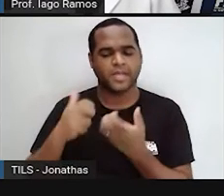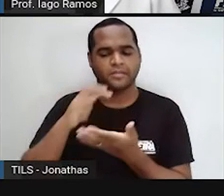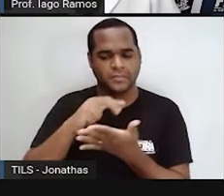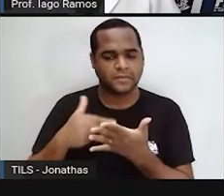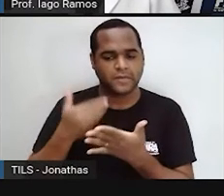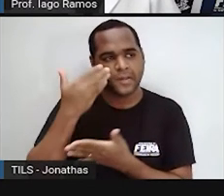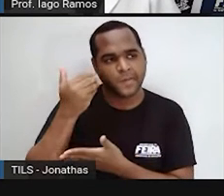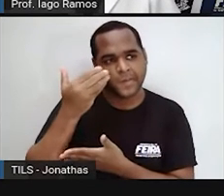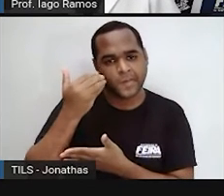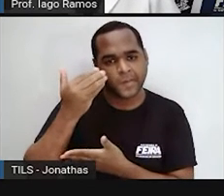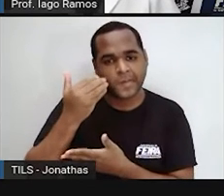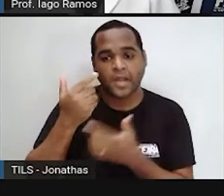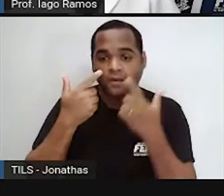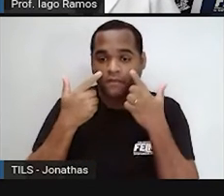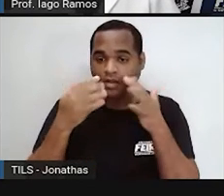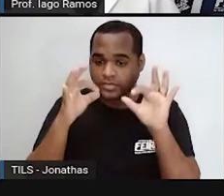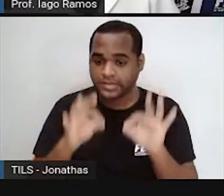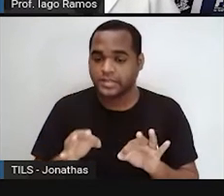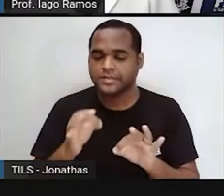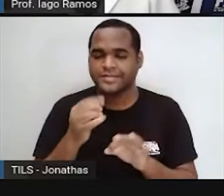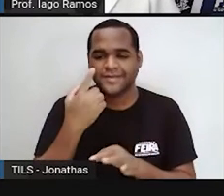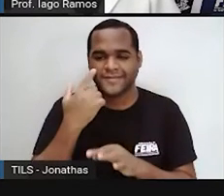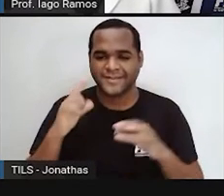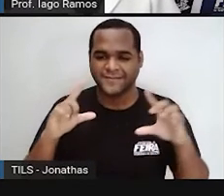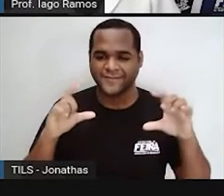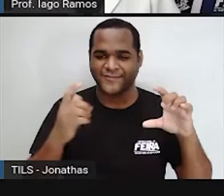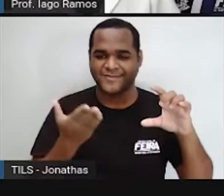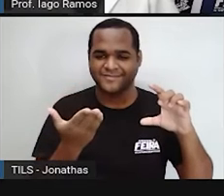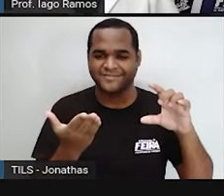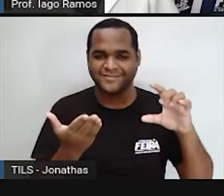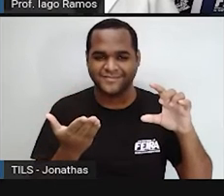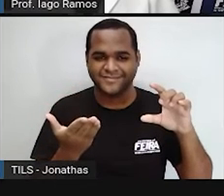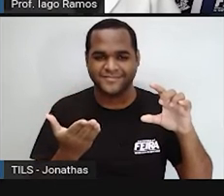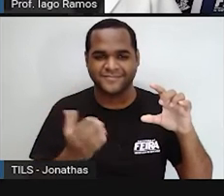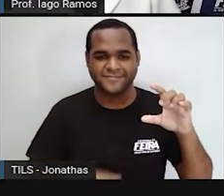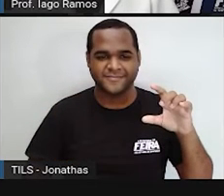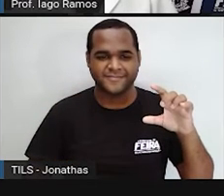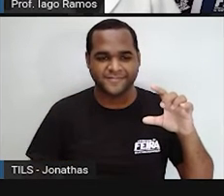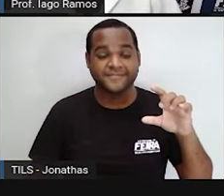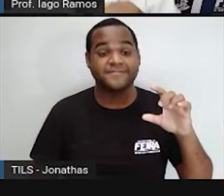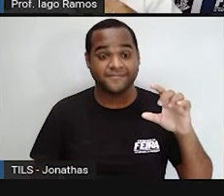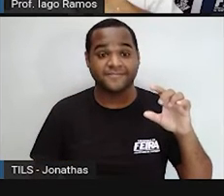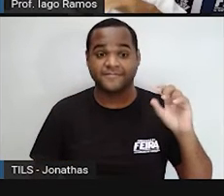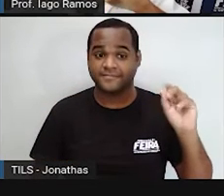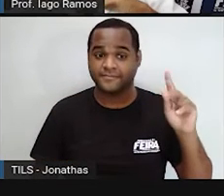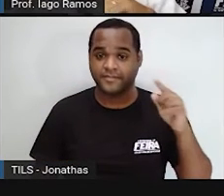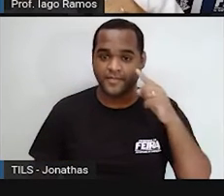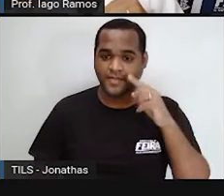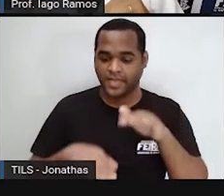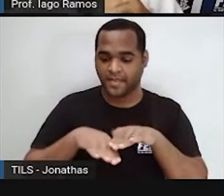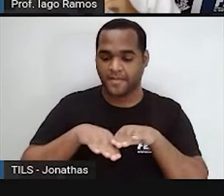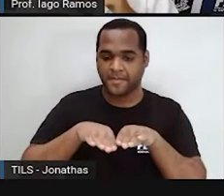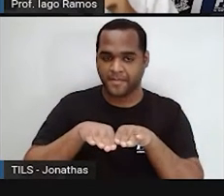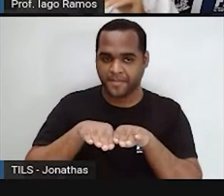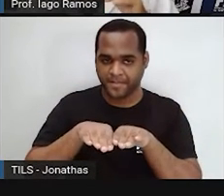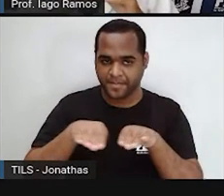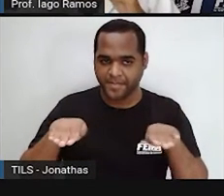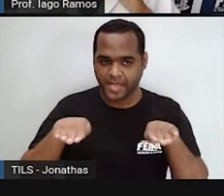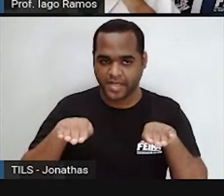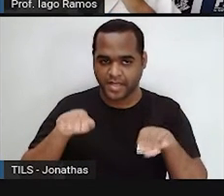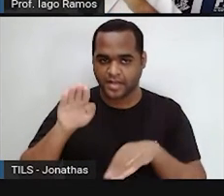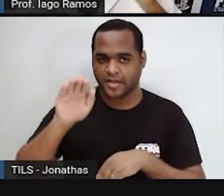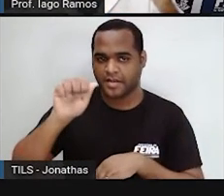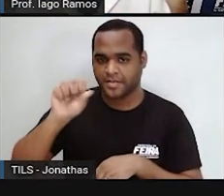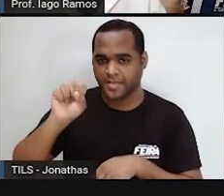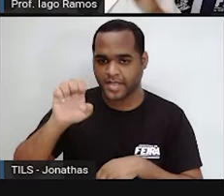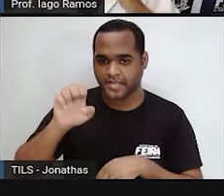Olhando direitinho para essa imagem que aparece aí na tela para você tá bom então tem a base ali ó e a base dessa pirâmide